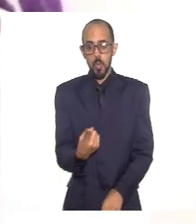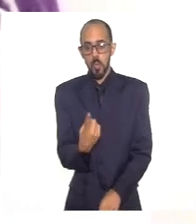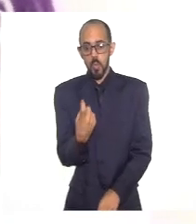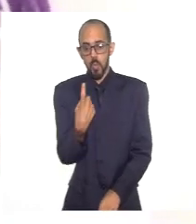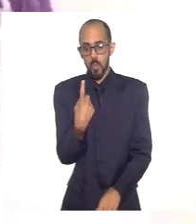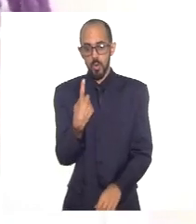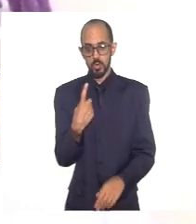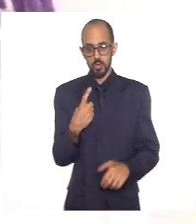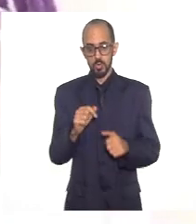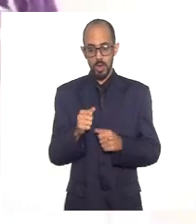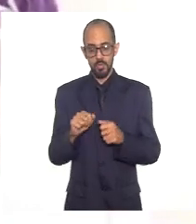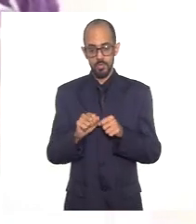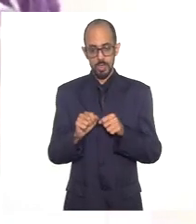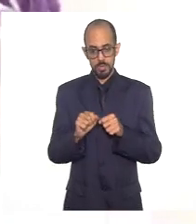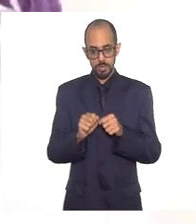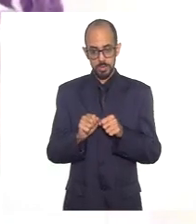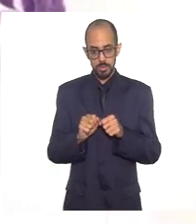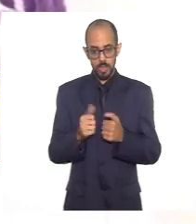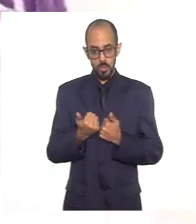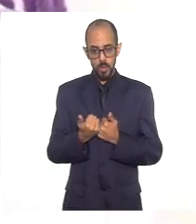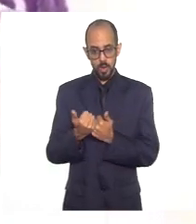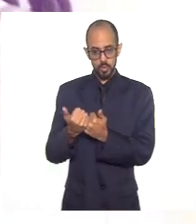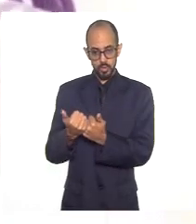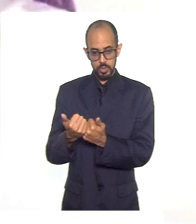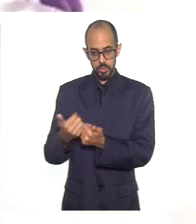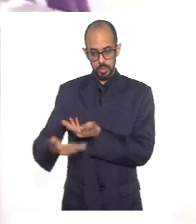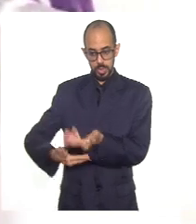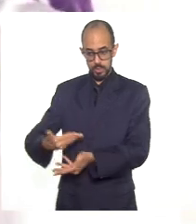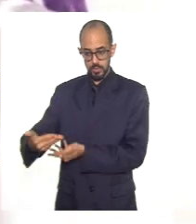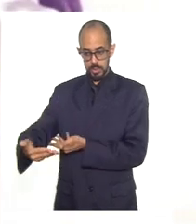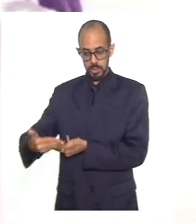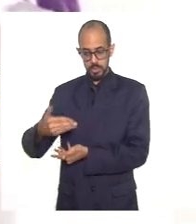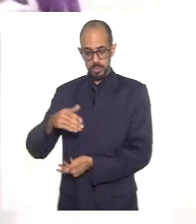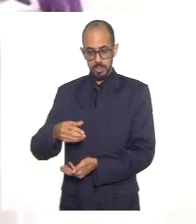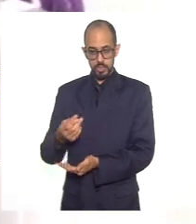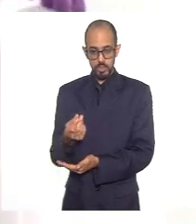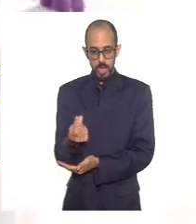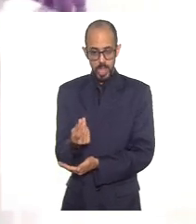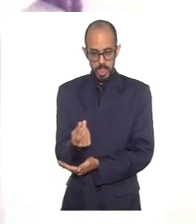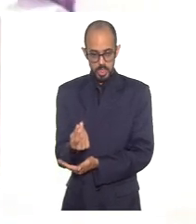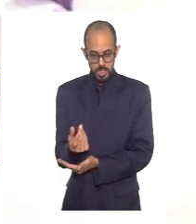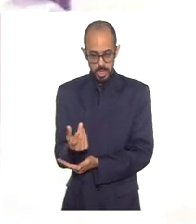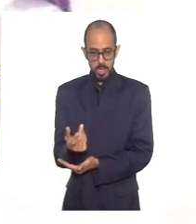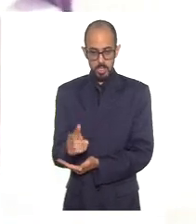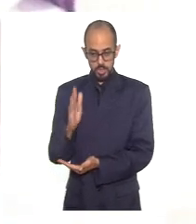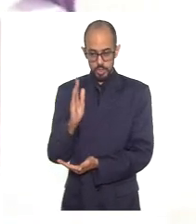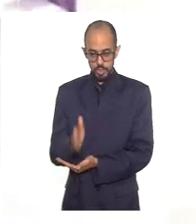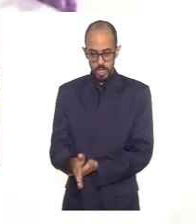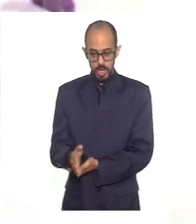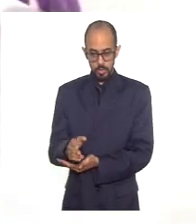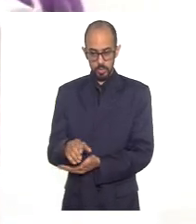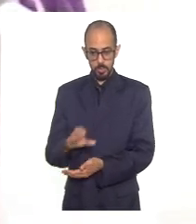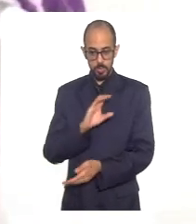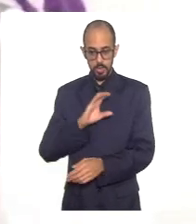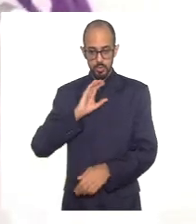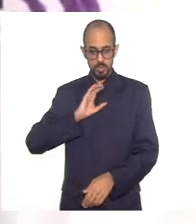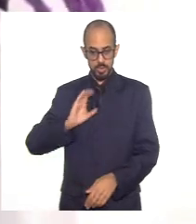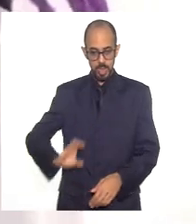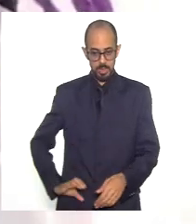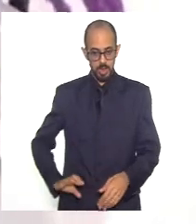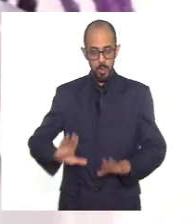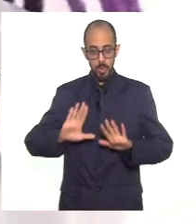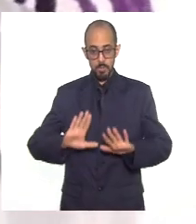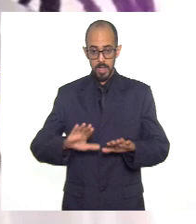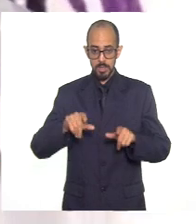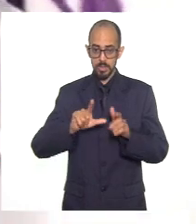um programa de auxílio de transferência de renda na pandemia diretamente para os seus cidadãos, mas ainda assim o